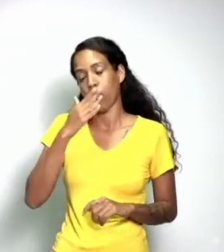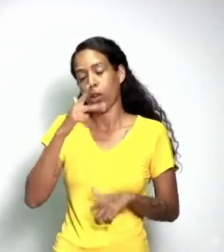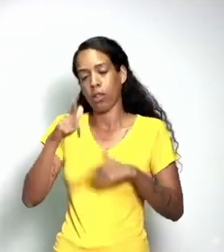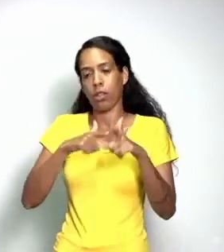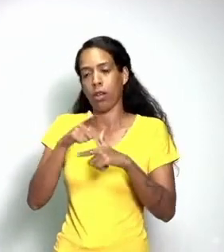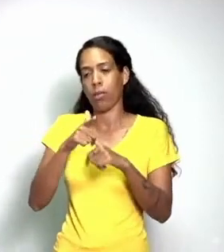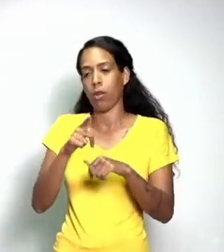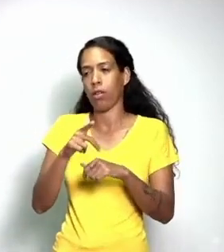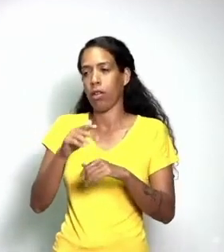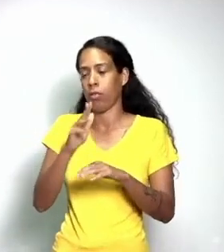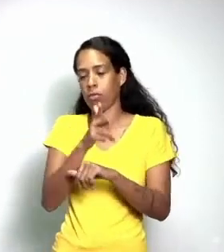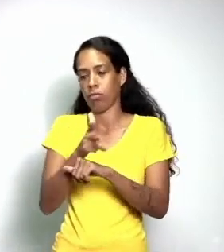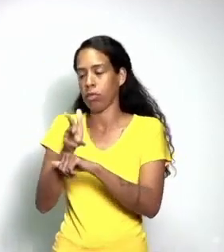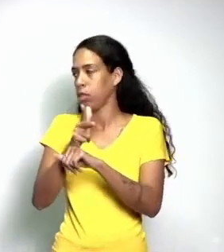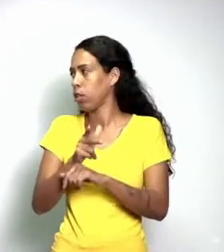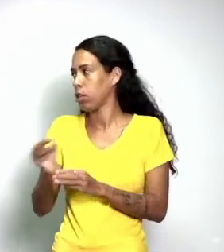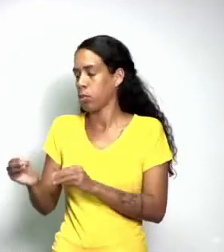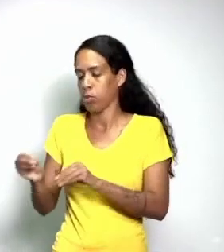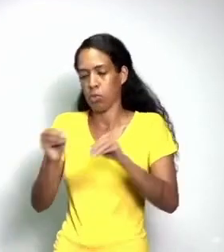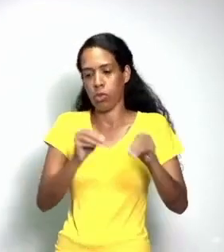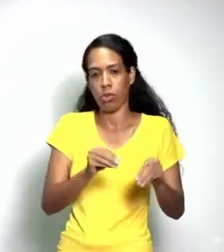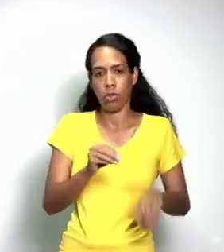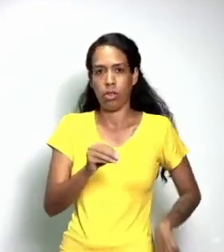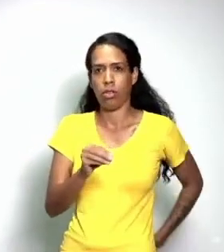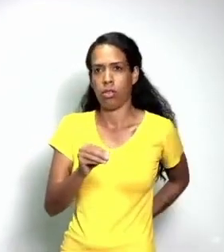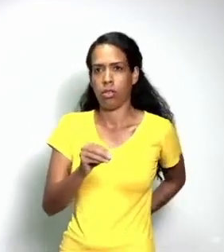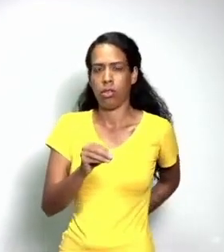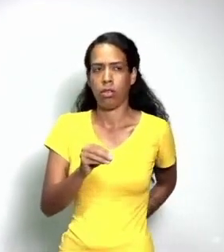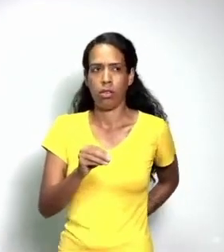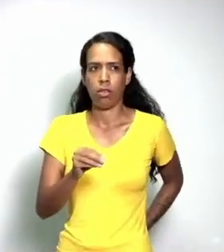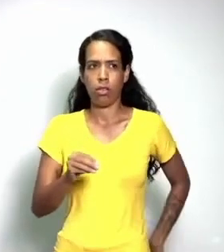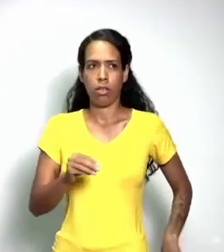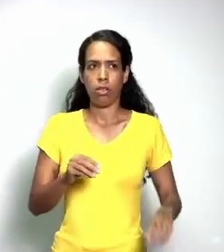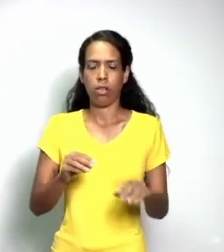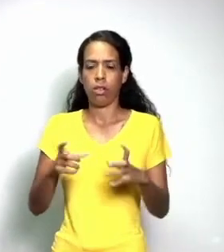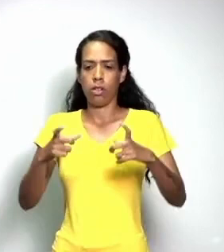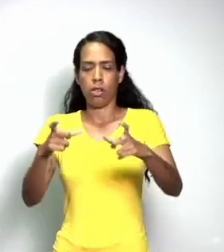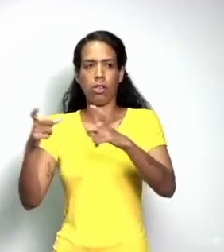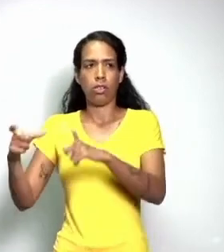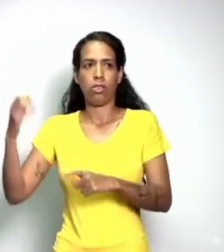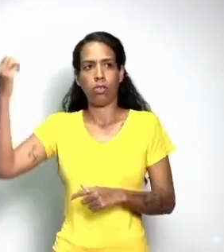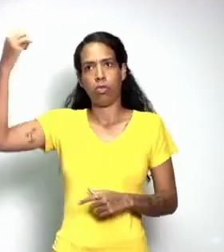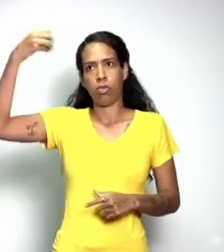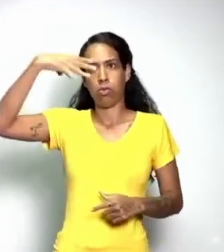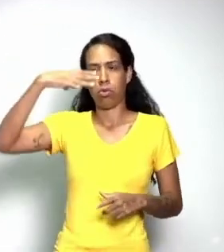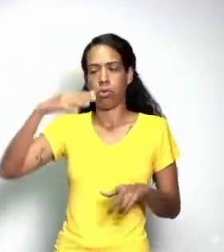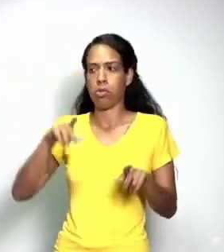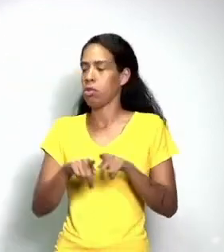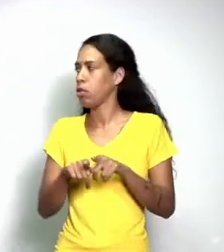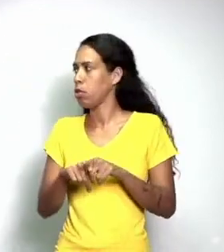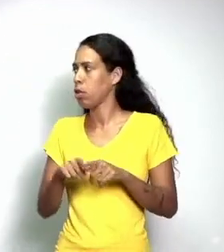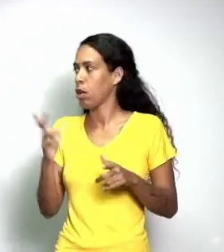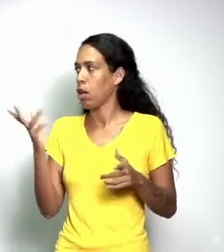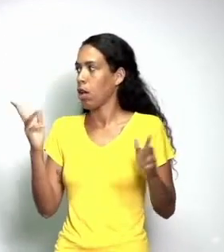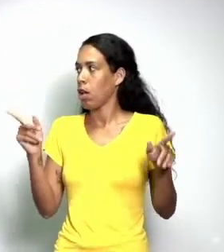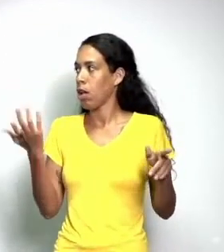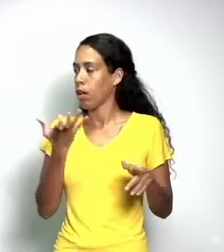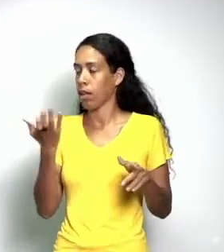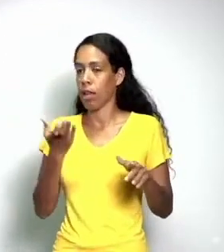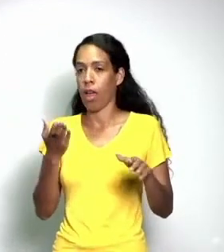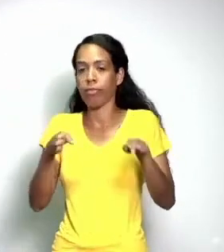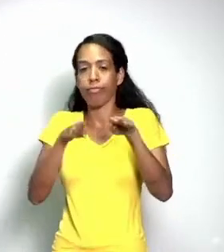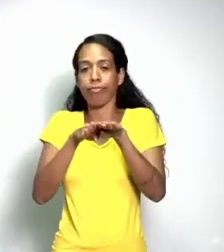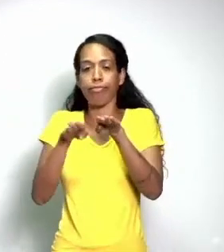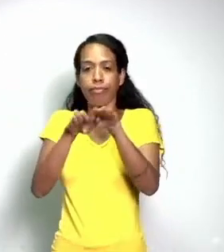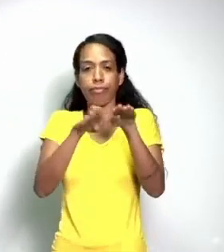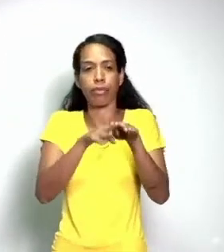vai mudar de locação, a gente vai mudar de ambiente, a gente vai mudar de iluminação, e a gente quer manter um padrão dentro dessas